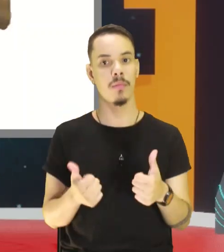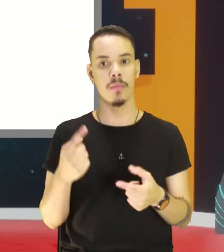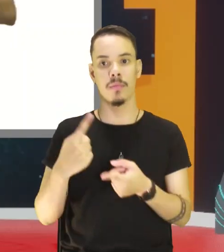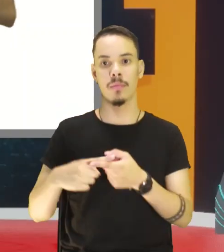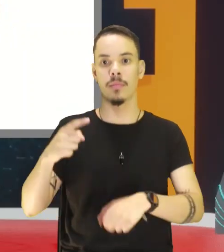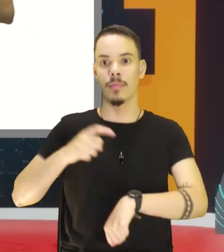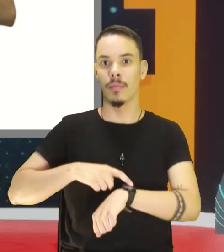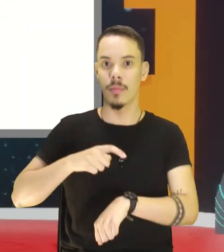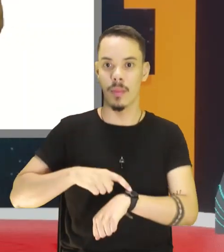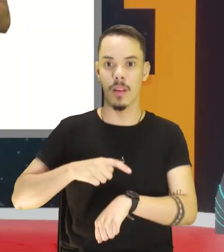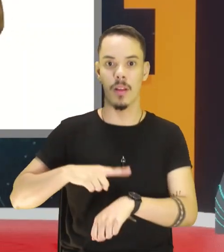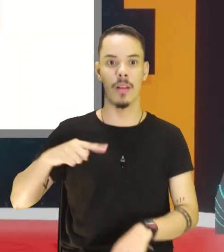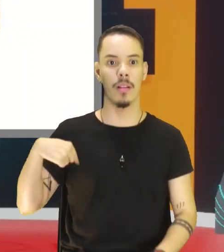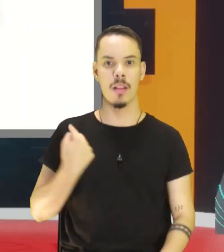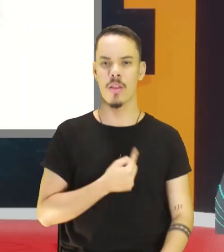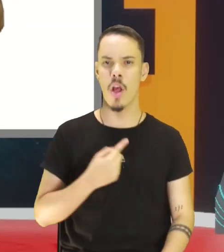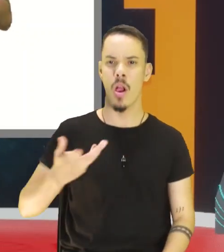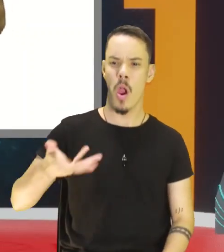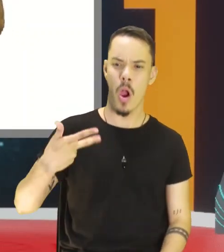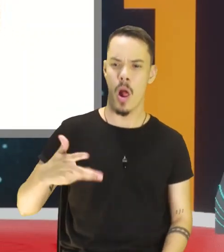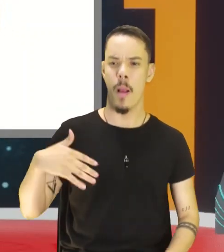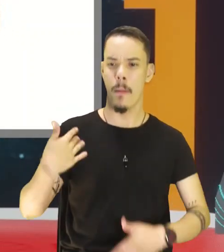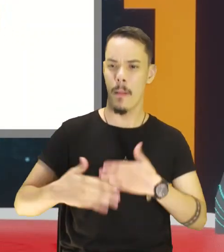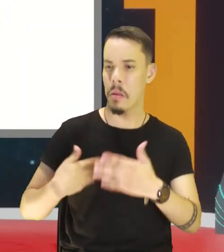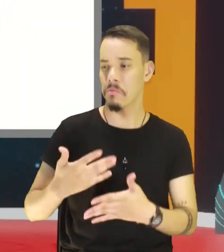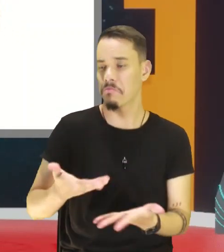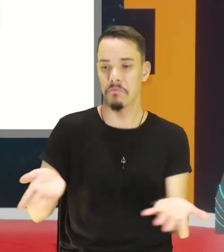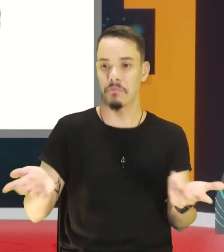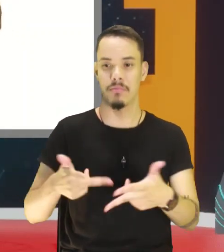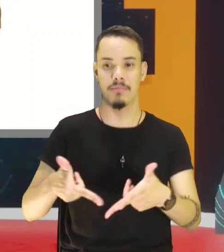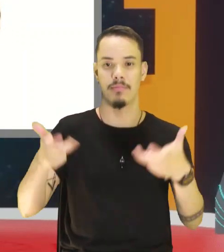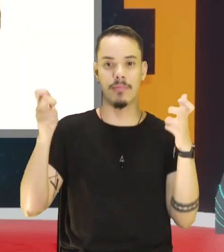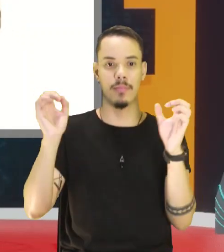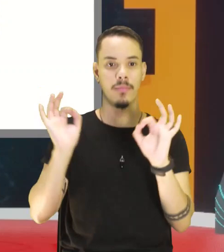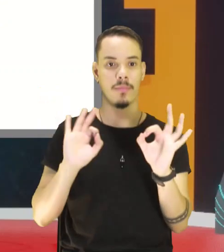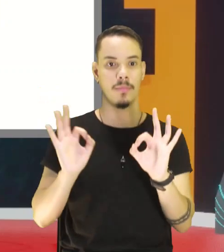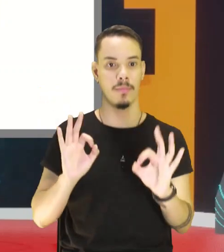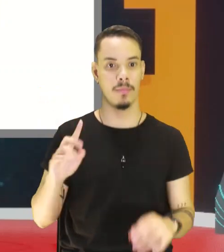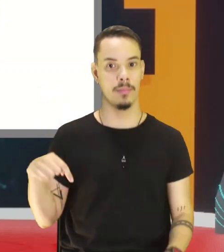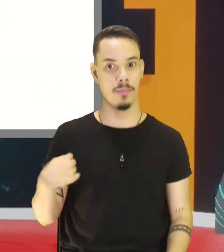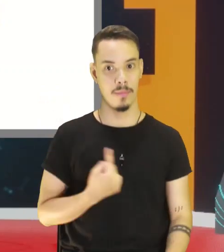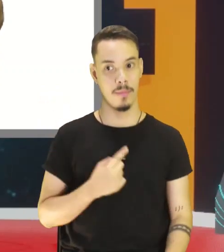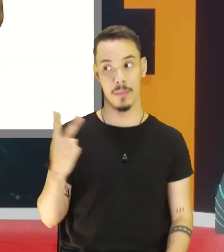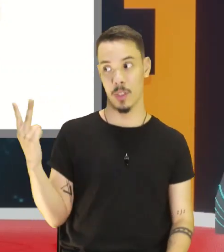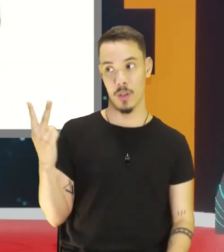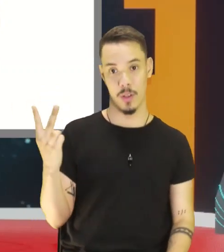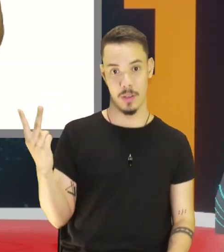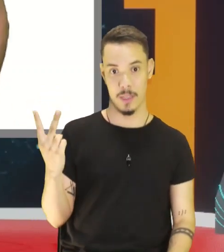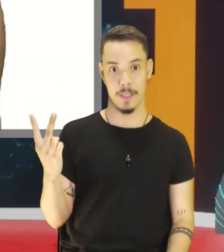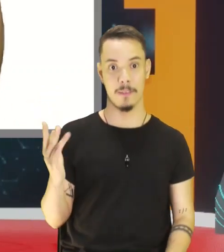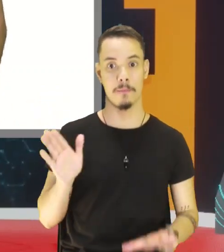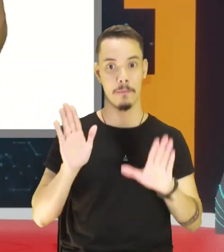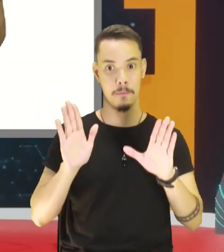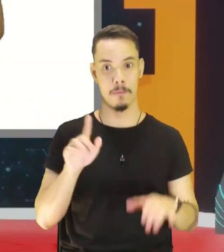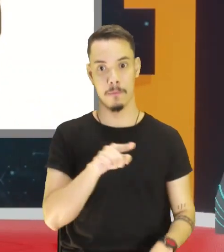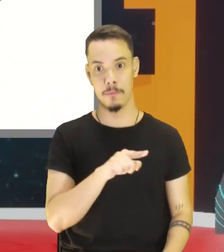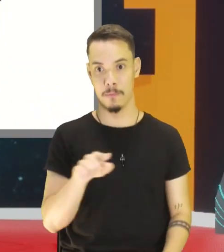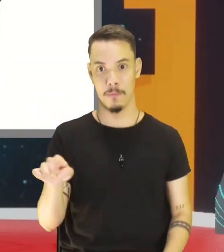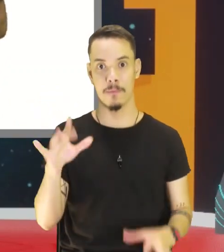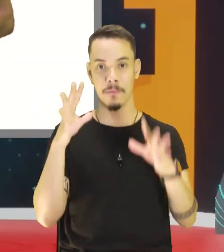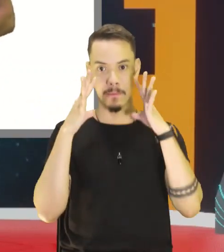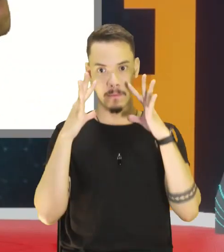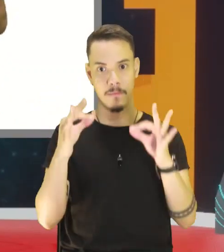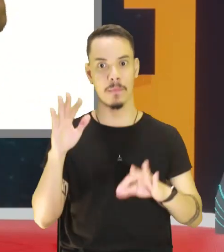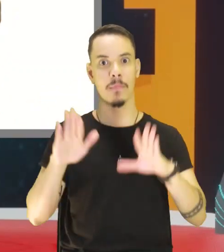que estão aperreados na aula e tal, passa despercebido. Isso que somos dois, hein? E ainda bem que vocês estão atentos. A gente fica